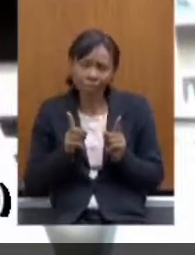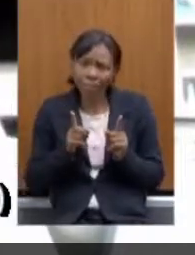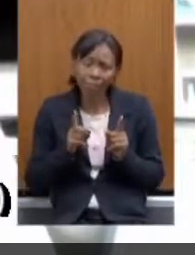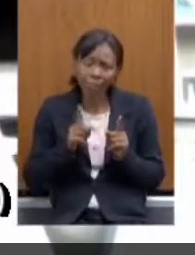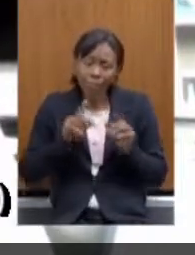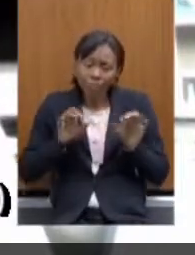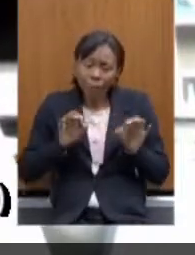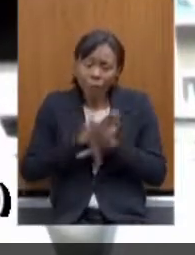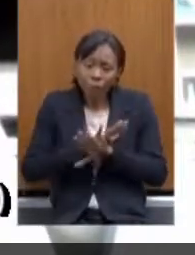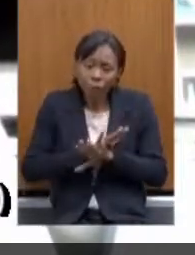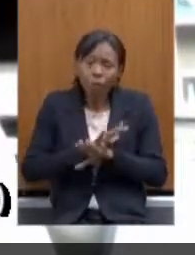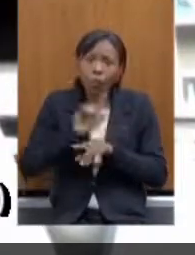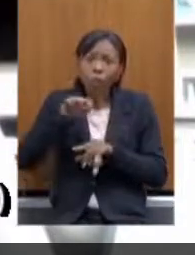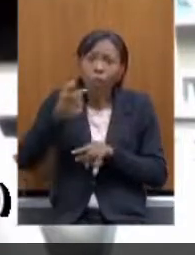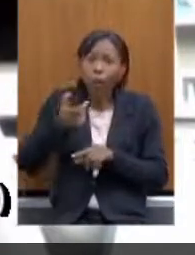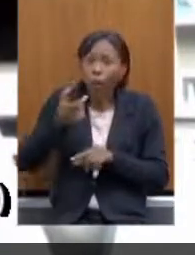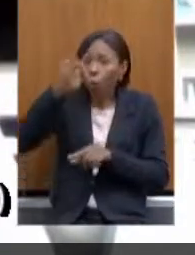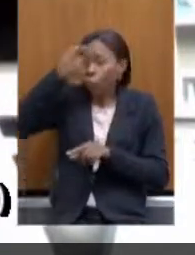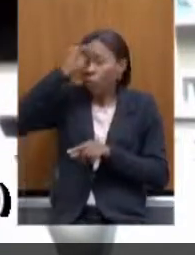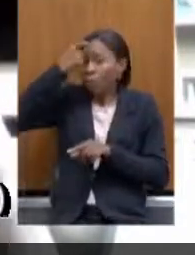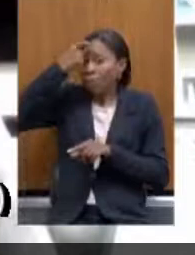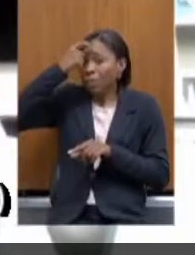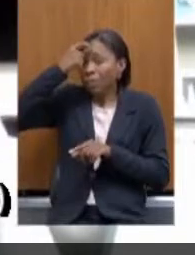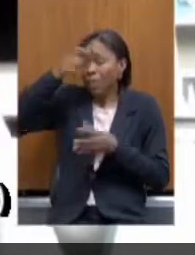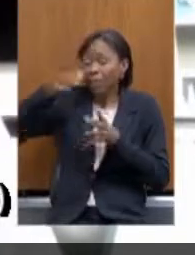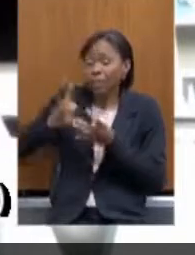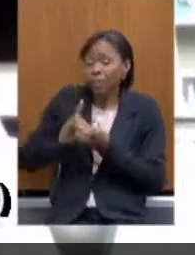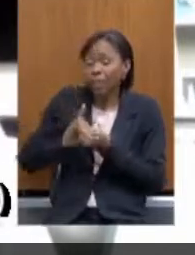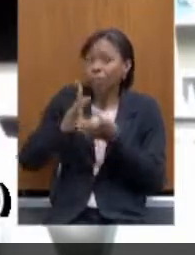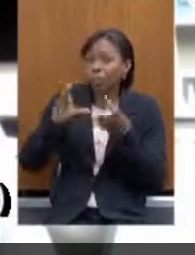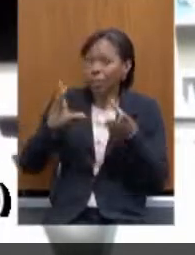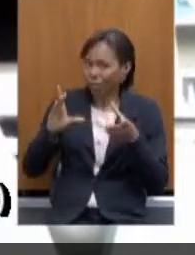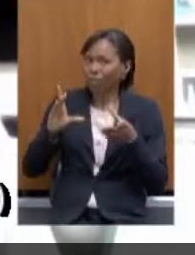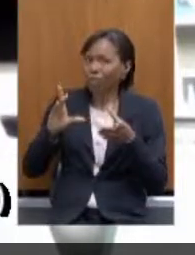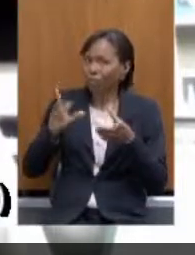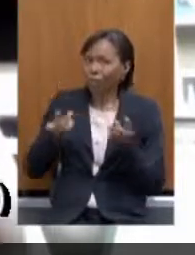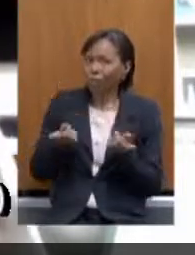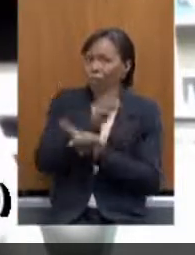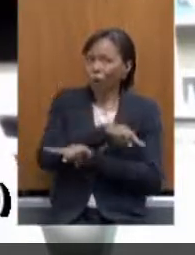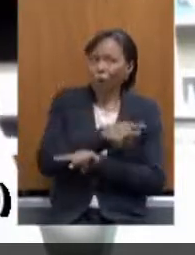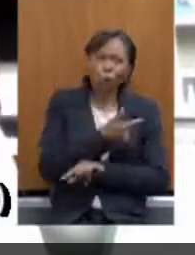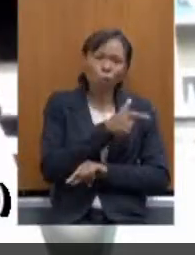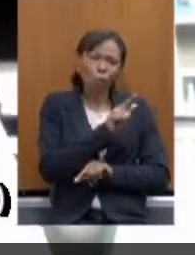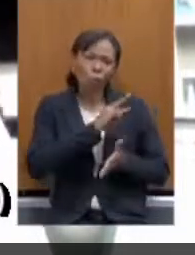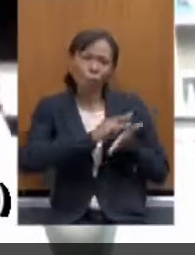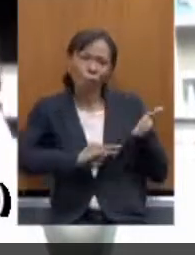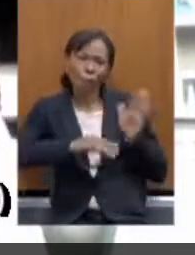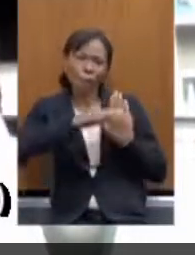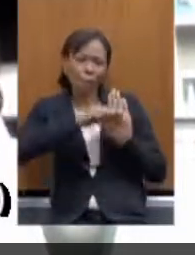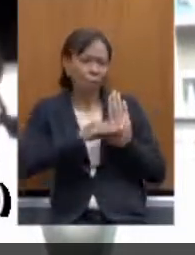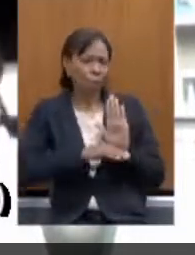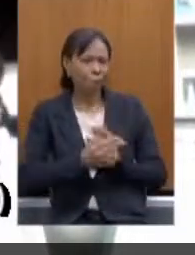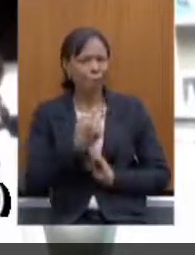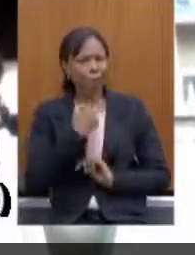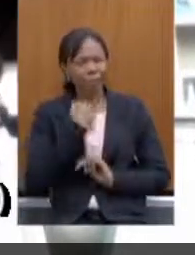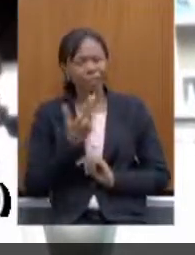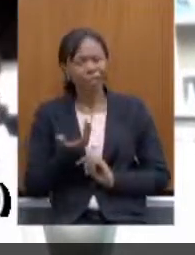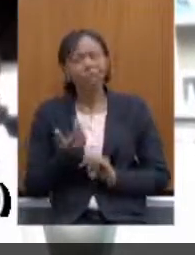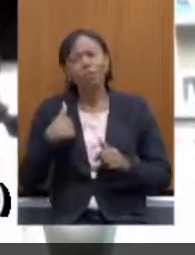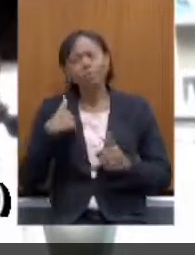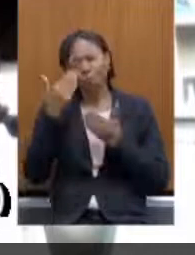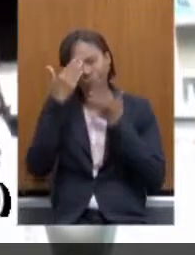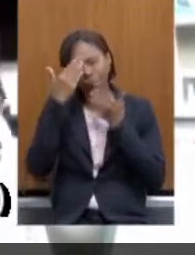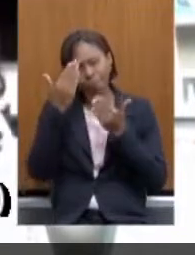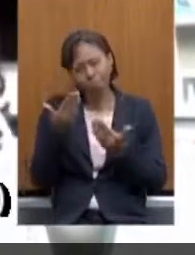precisa bem depois de uma consciência que democracia não pode ser trocada por lá e aí eu agradeço